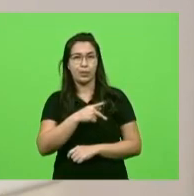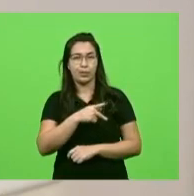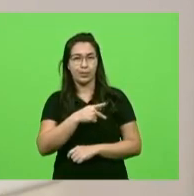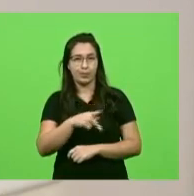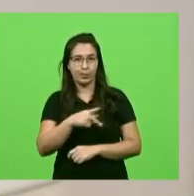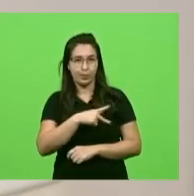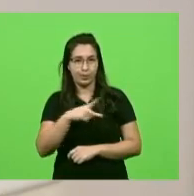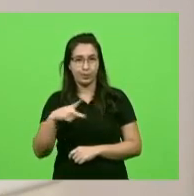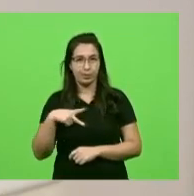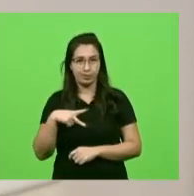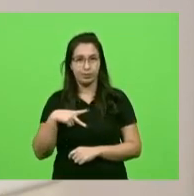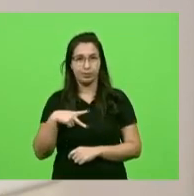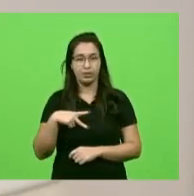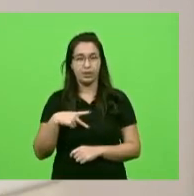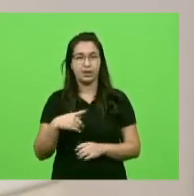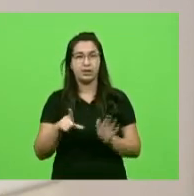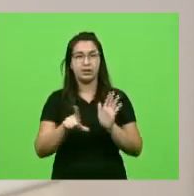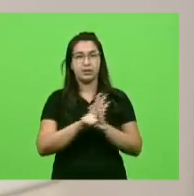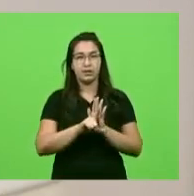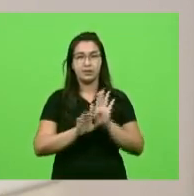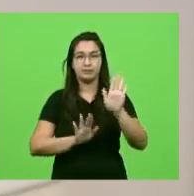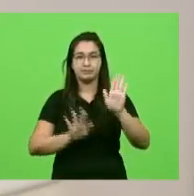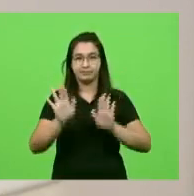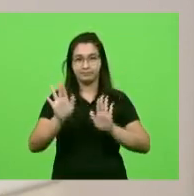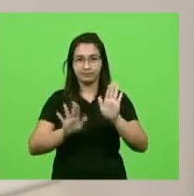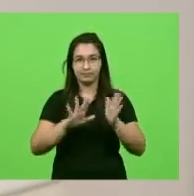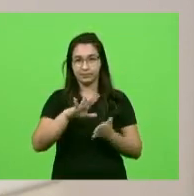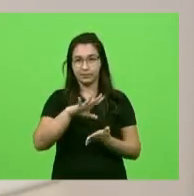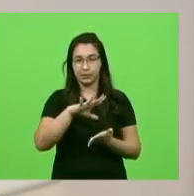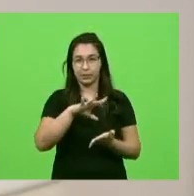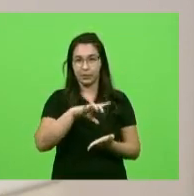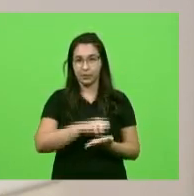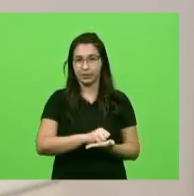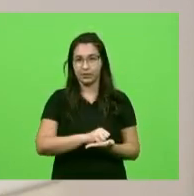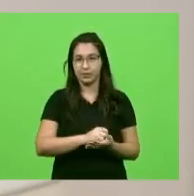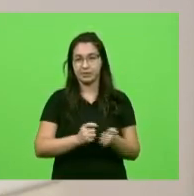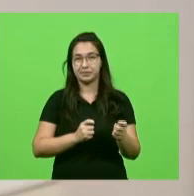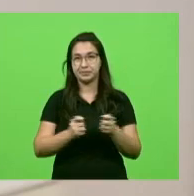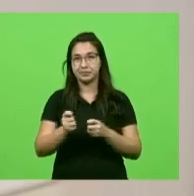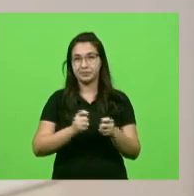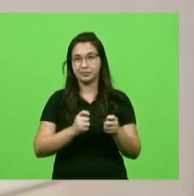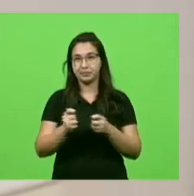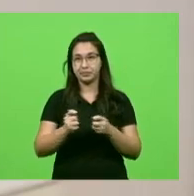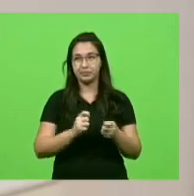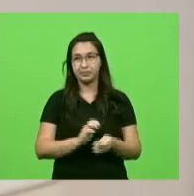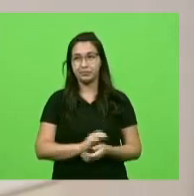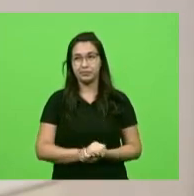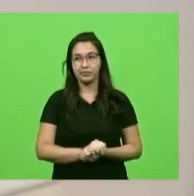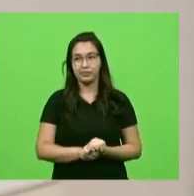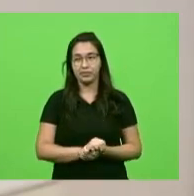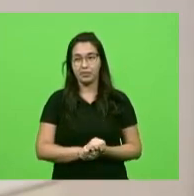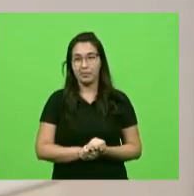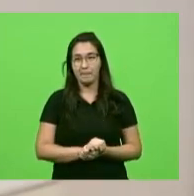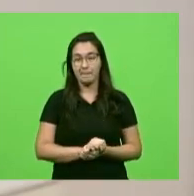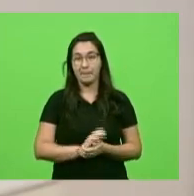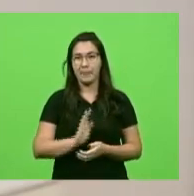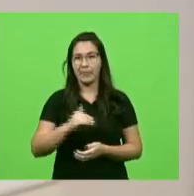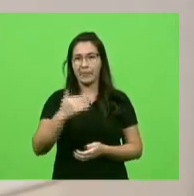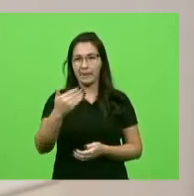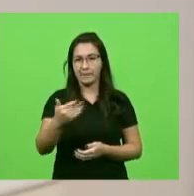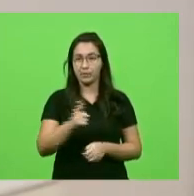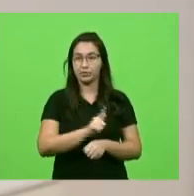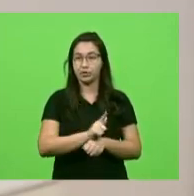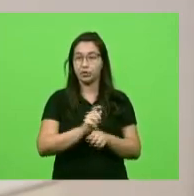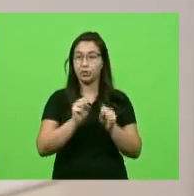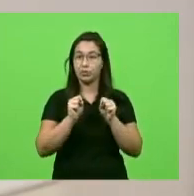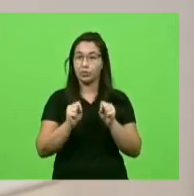com fundamento na lei de licitações e contratos administrativos, sendo que, após a manifestação, o gestor poderá